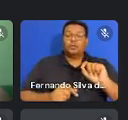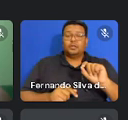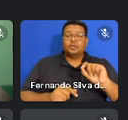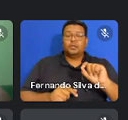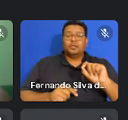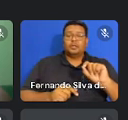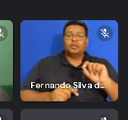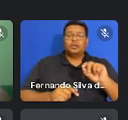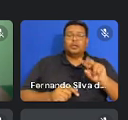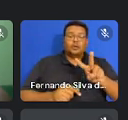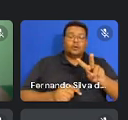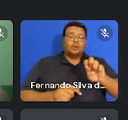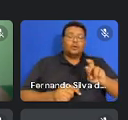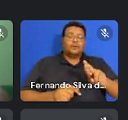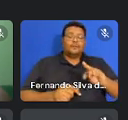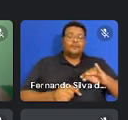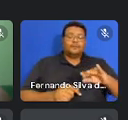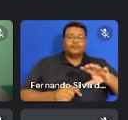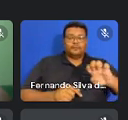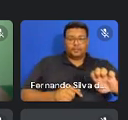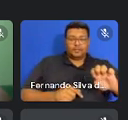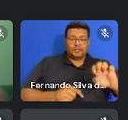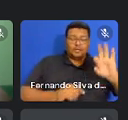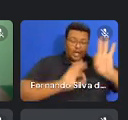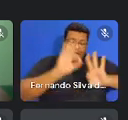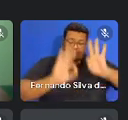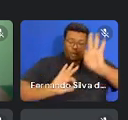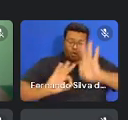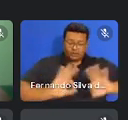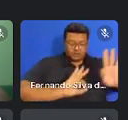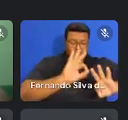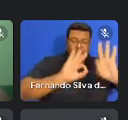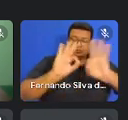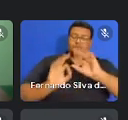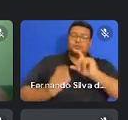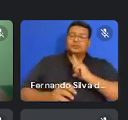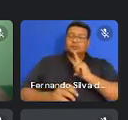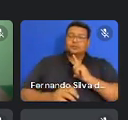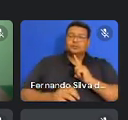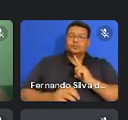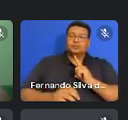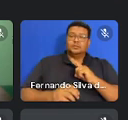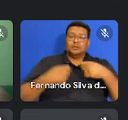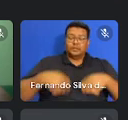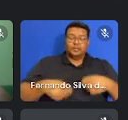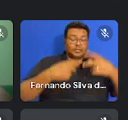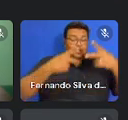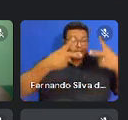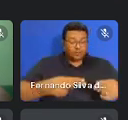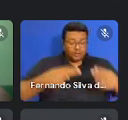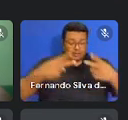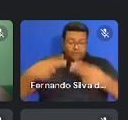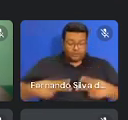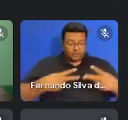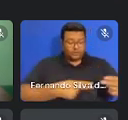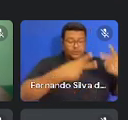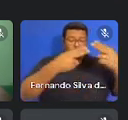a disposição dos polígonos. E essa disposição ela tem que ser a mesma. Então, se eu